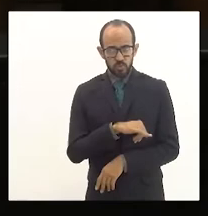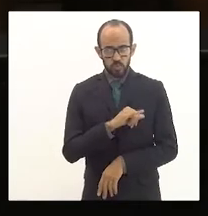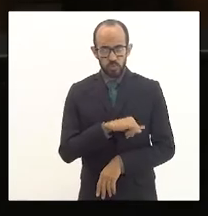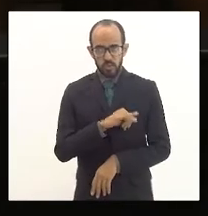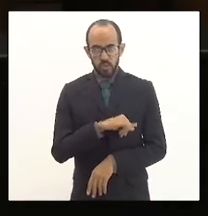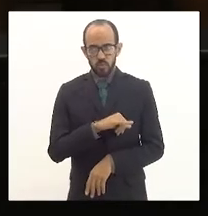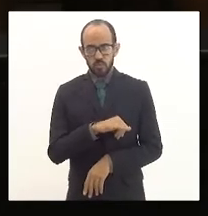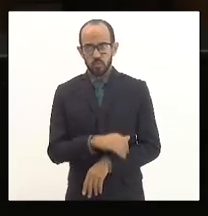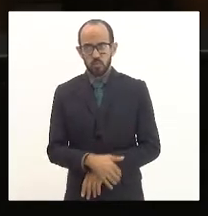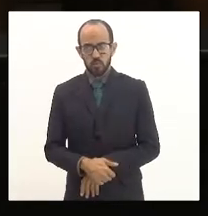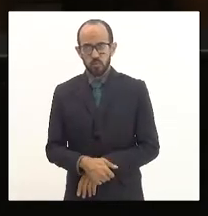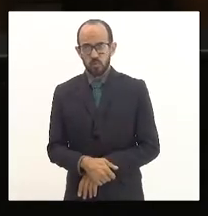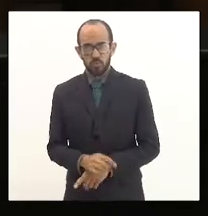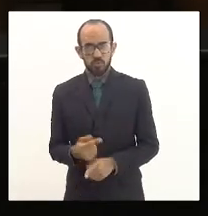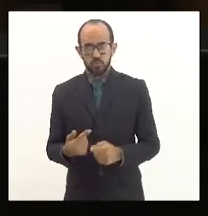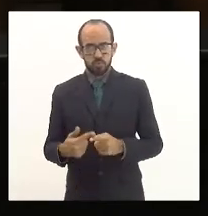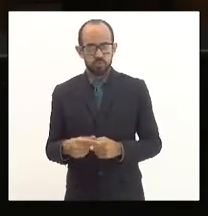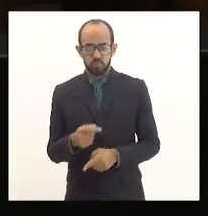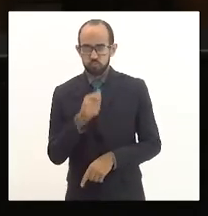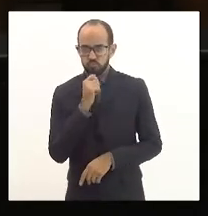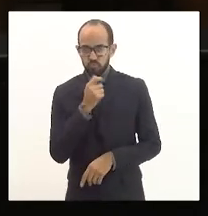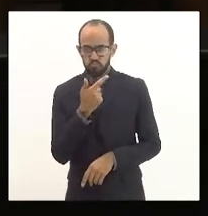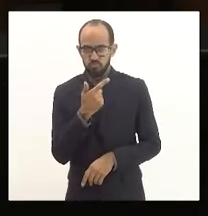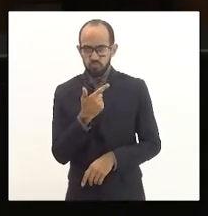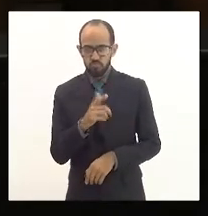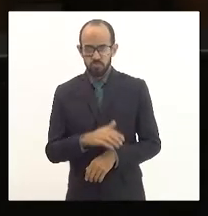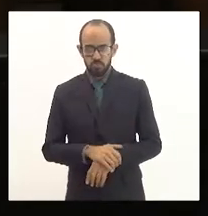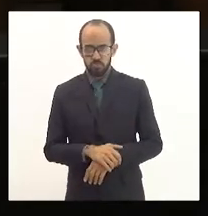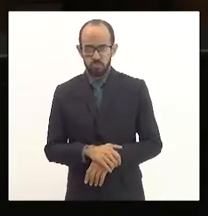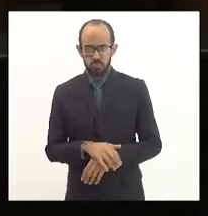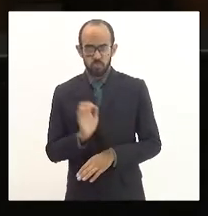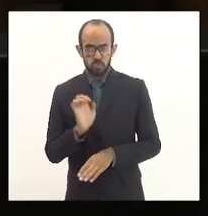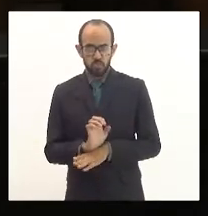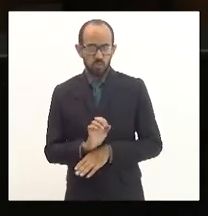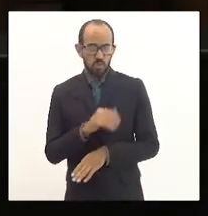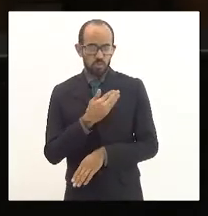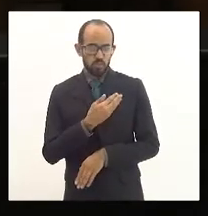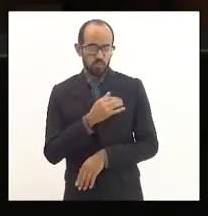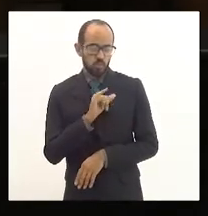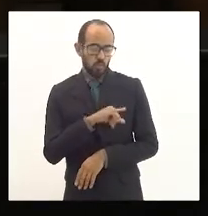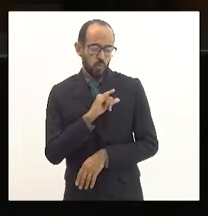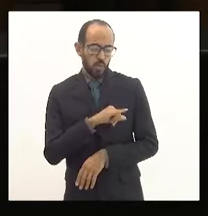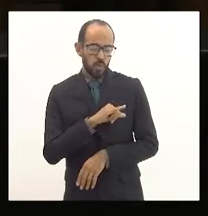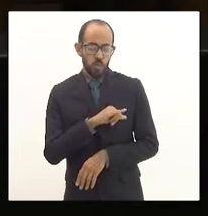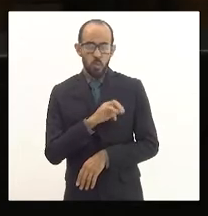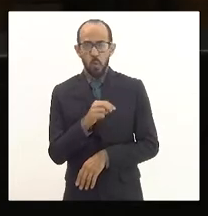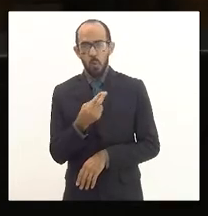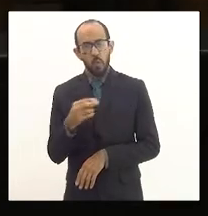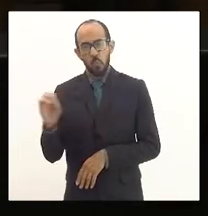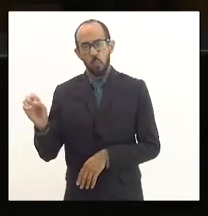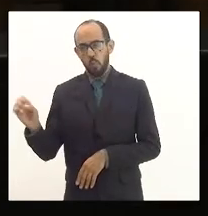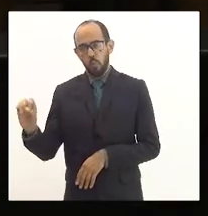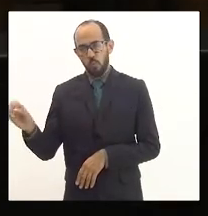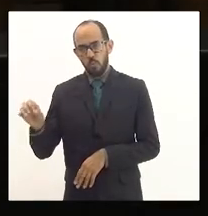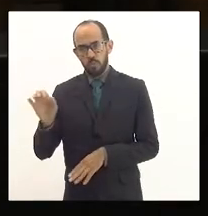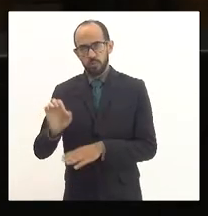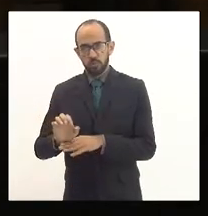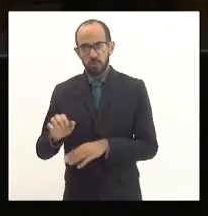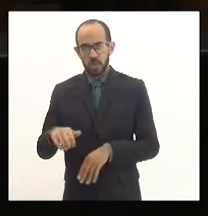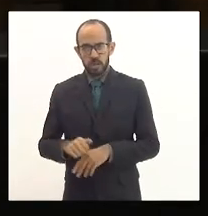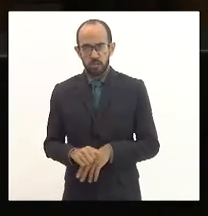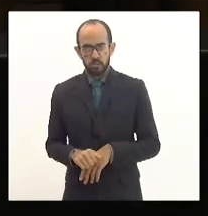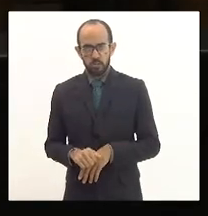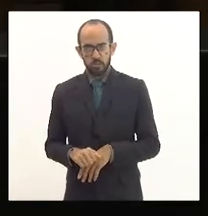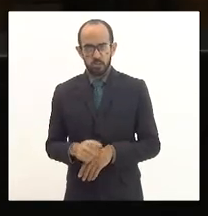Janeiro porque não tem nenhum nem com Estado do Rio de Janeiro nem com nenhum nenhum estado né do jeito que